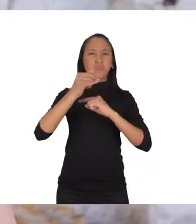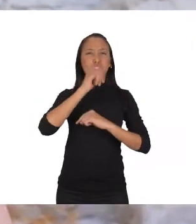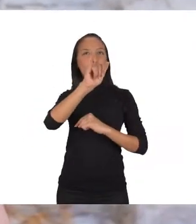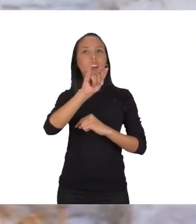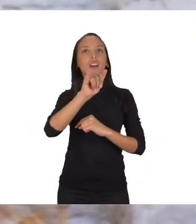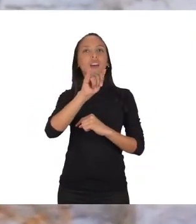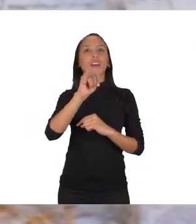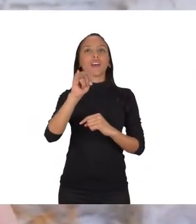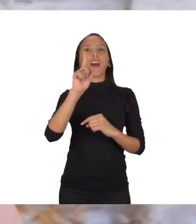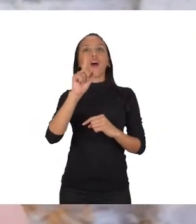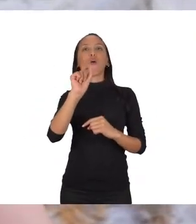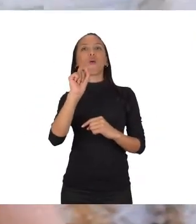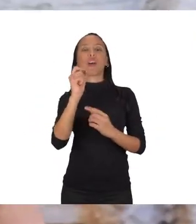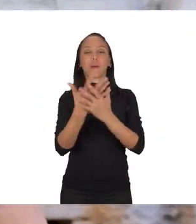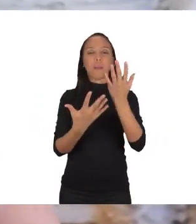têm